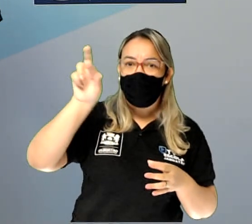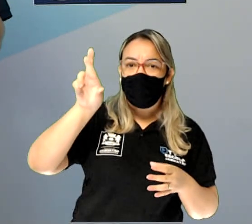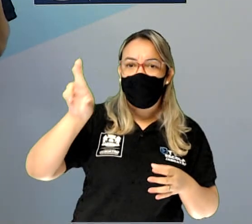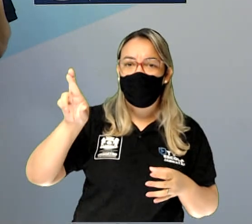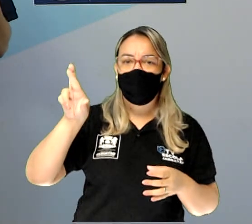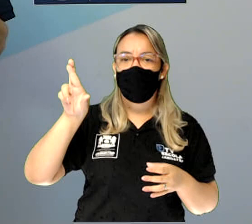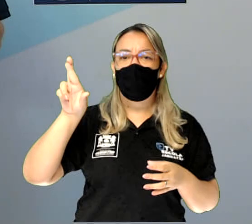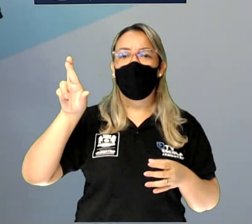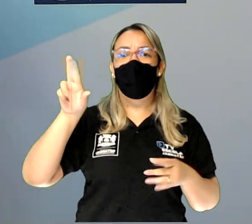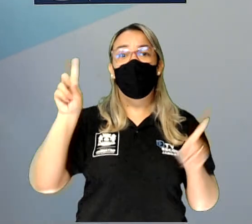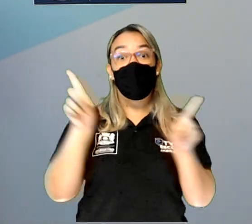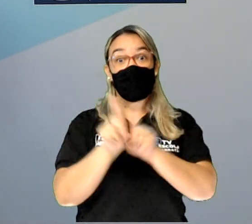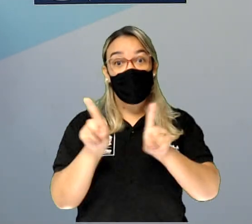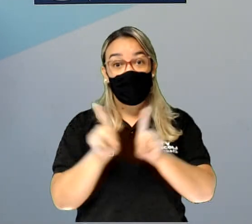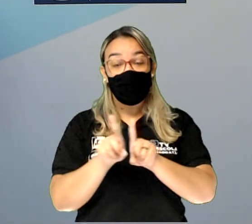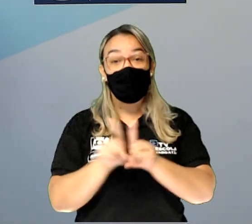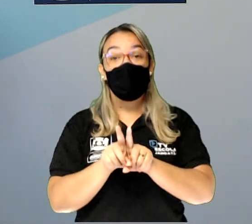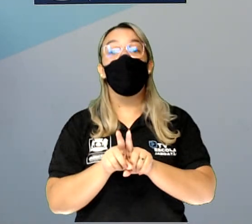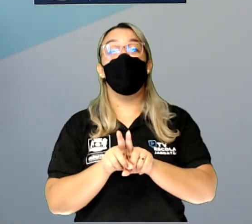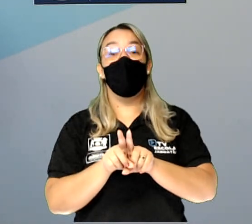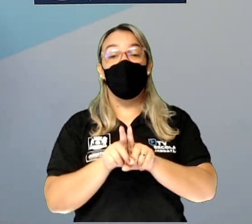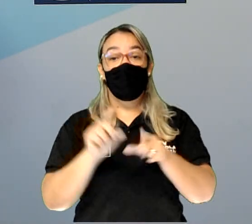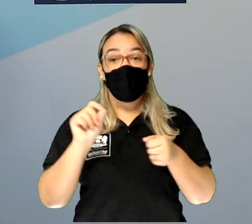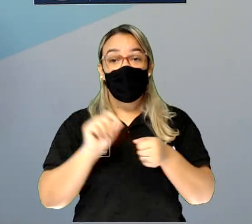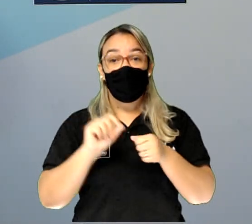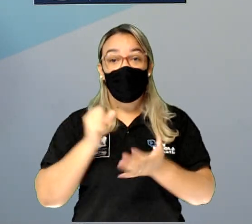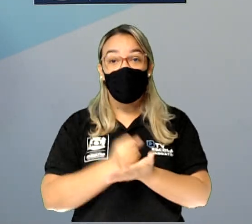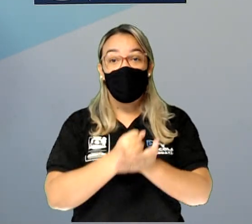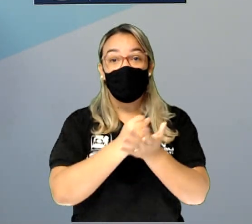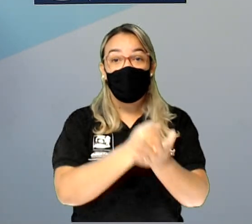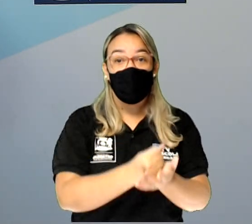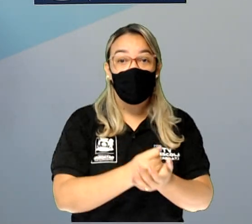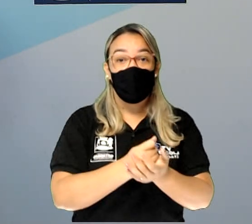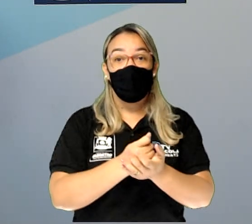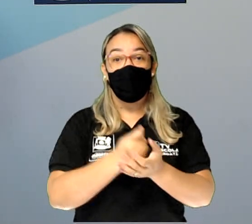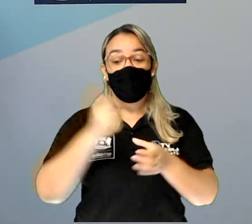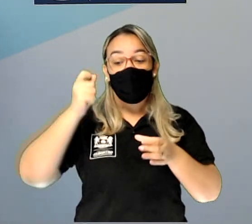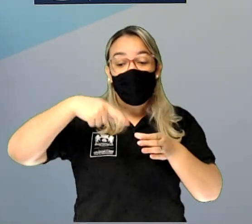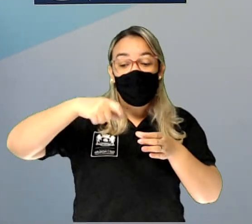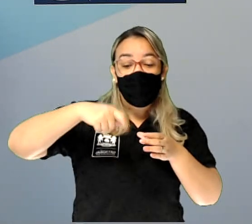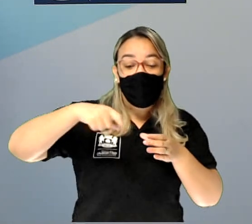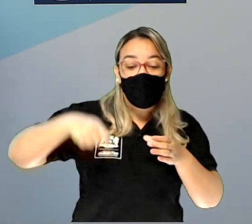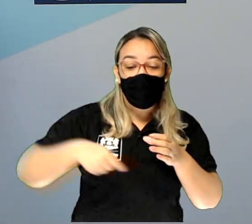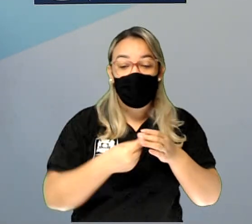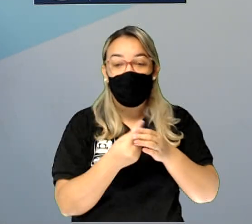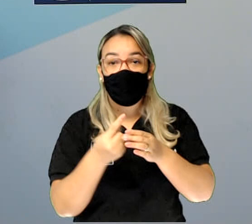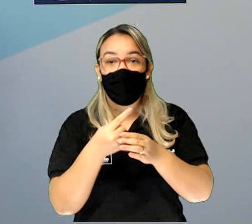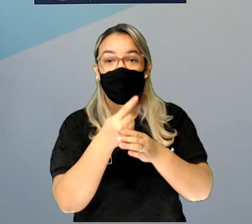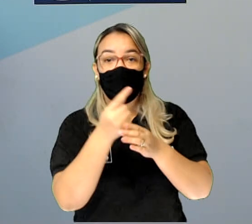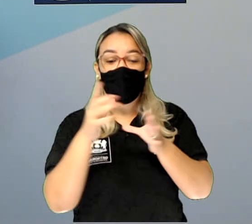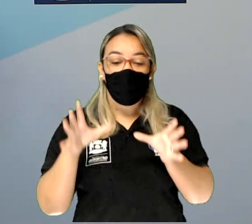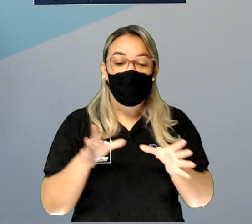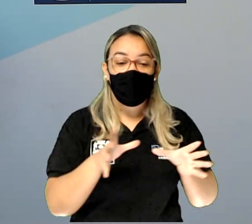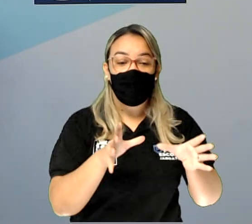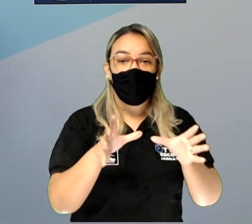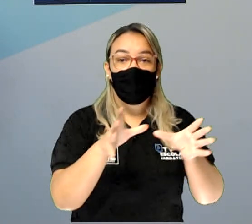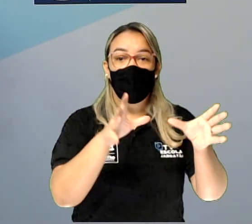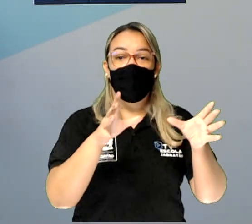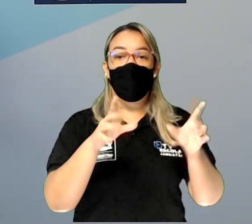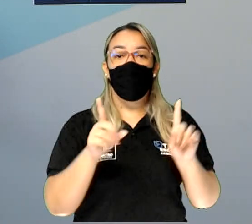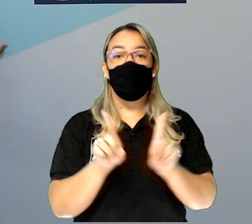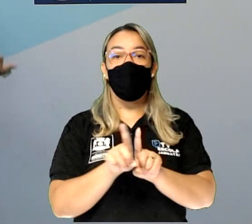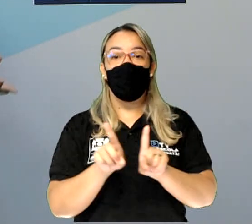o ar também, ele faz com que as sementes elas sejam levadas para outros lugares e